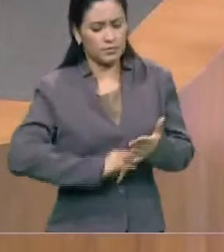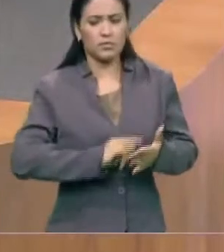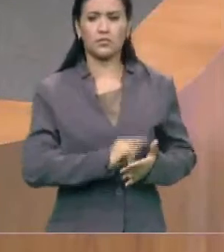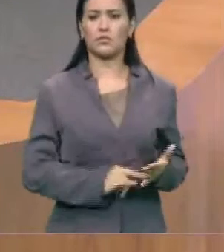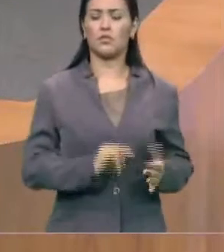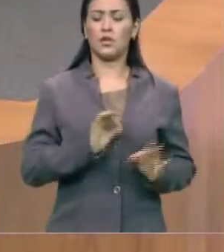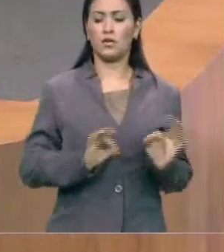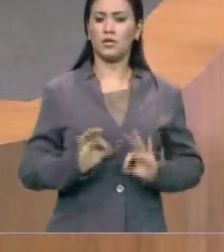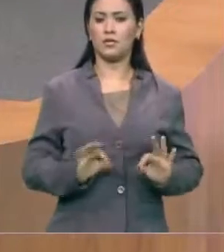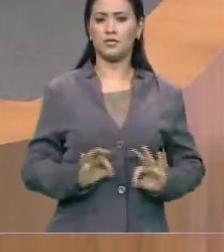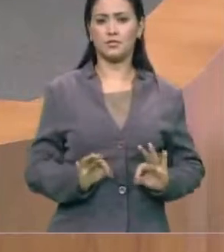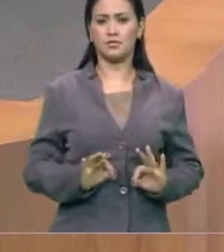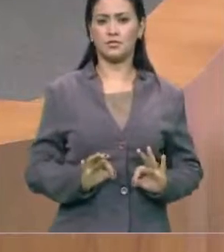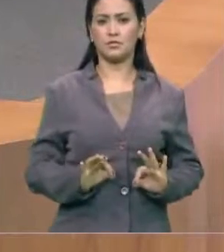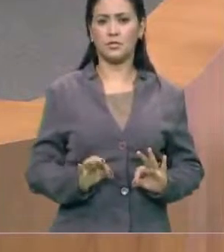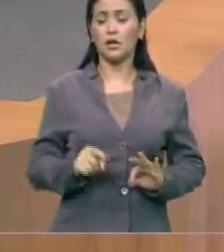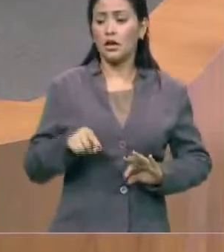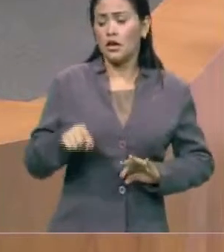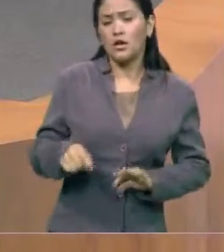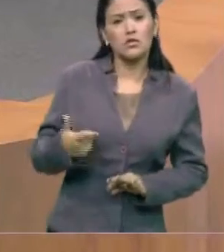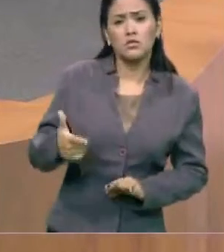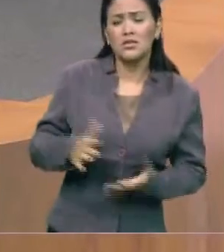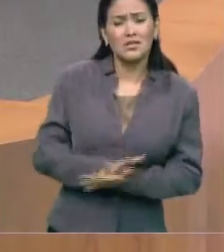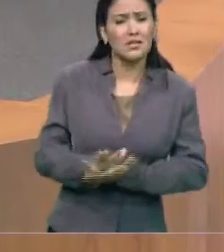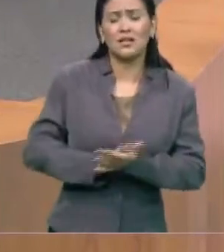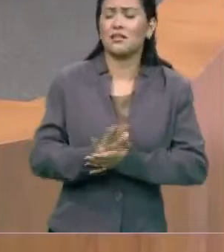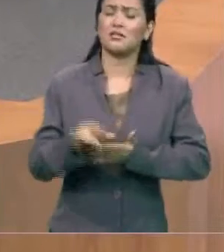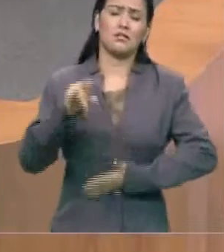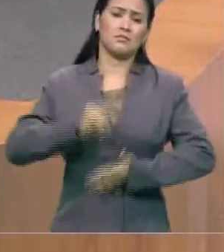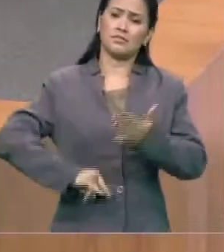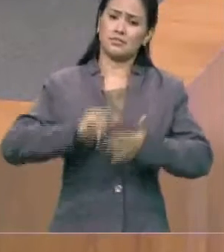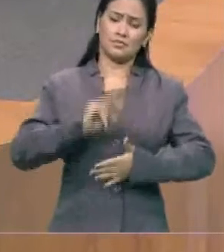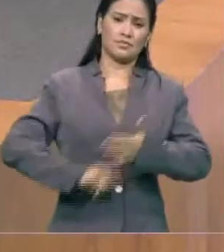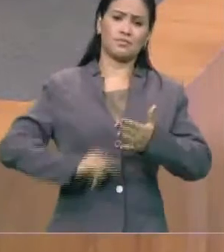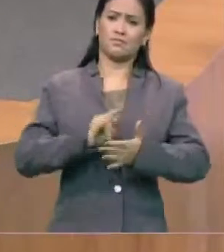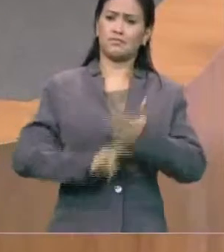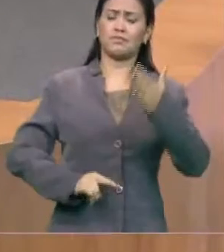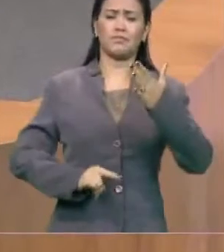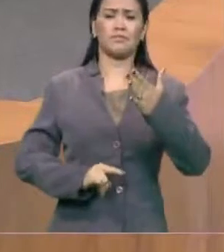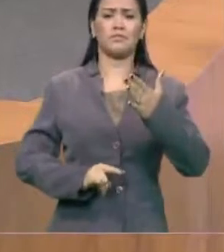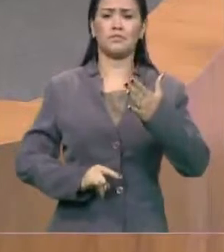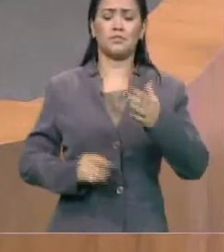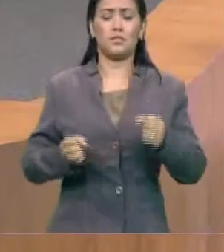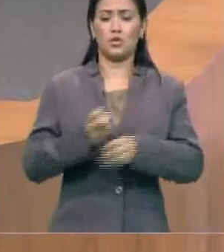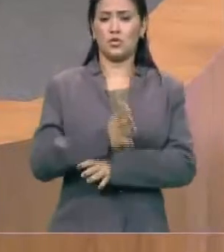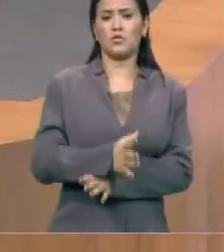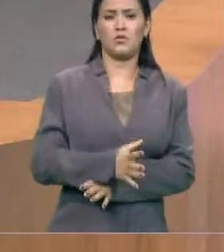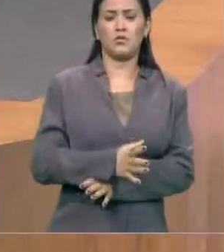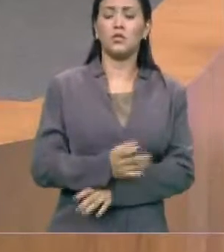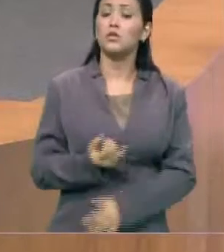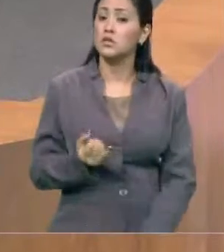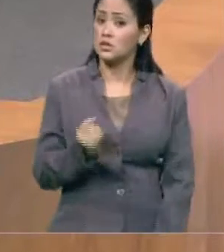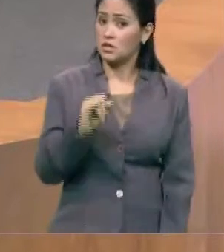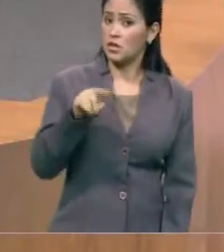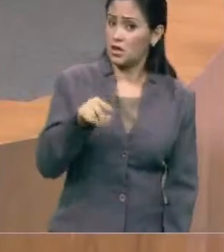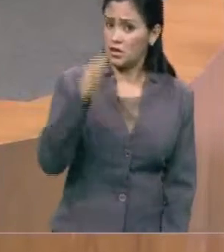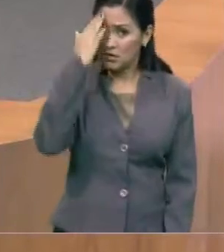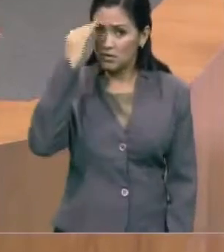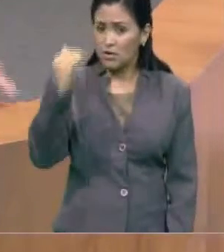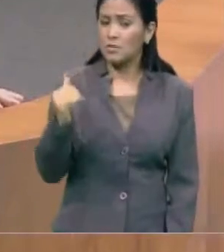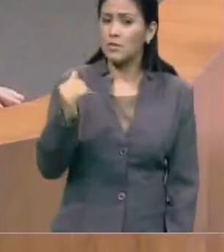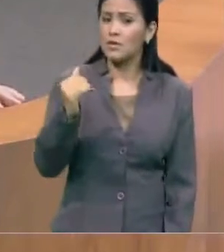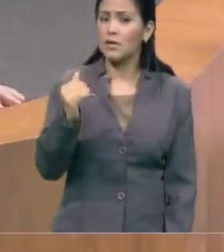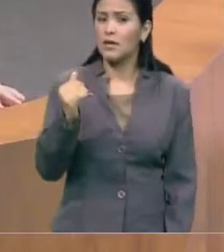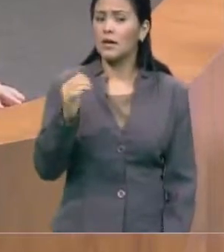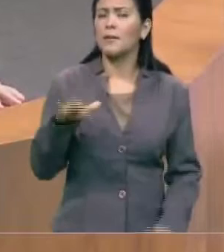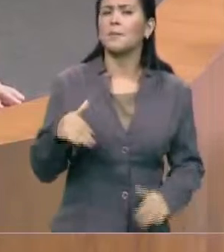preparado, é porque ele não solicitou, deputado. Se ele tivesse dito qual era o conteúdo da reunião, eles prontamente estariam com todos